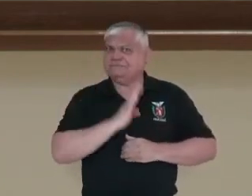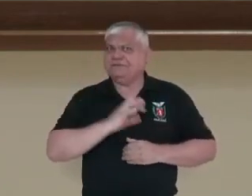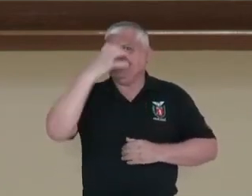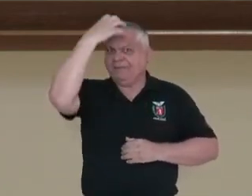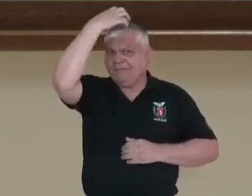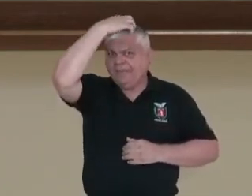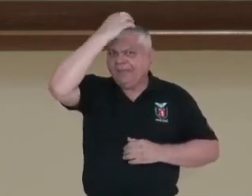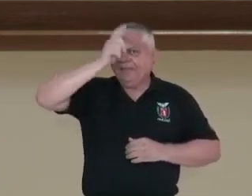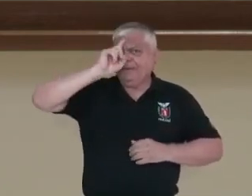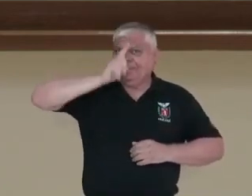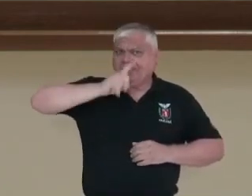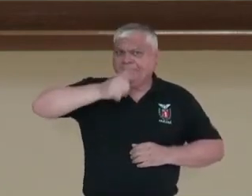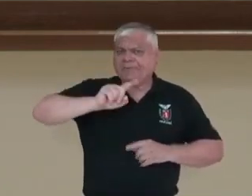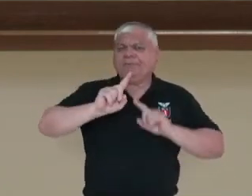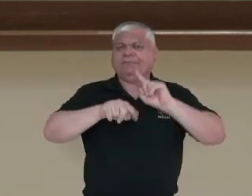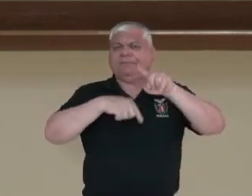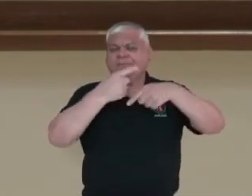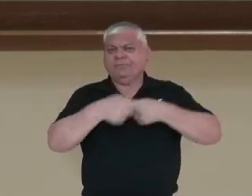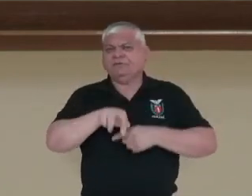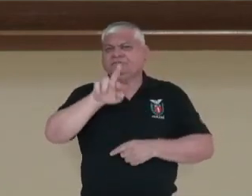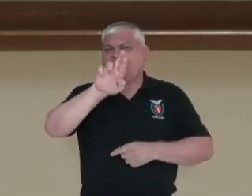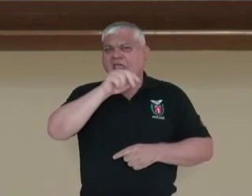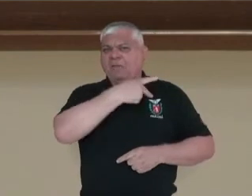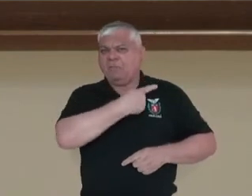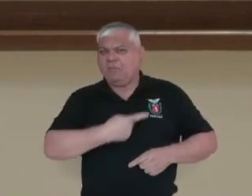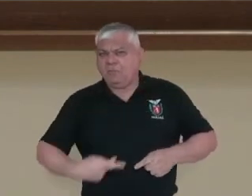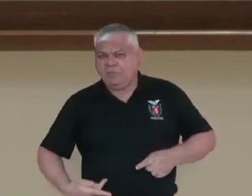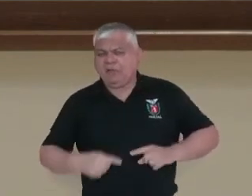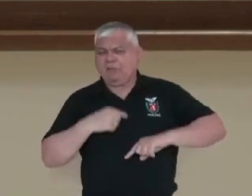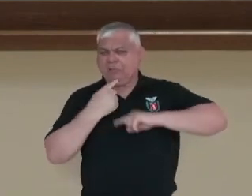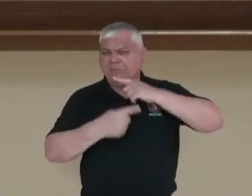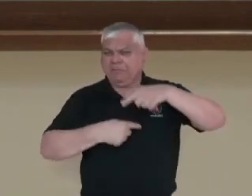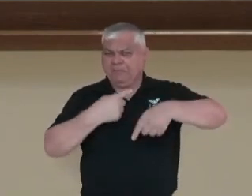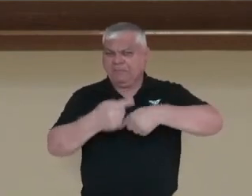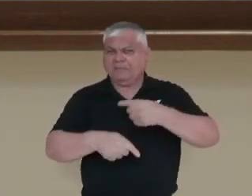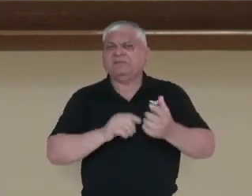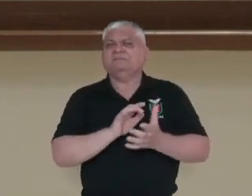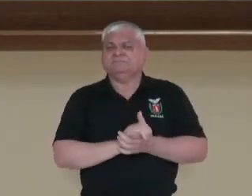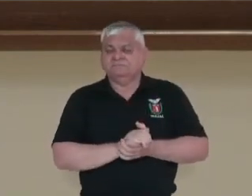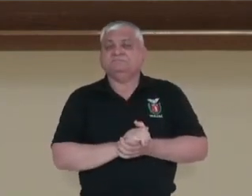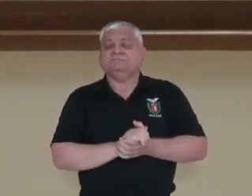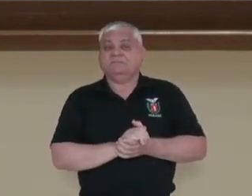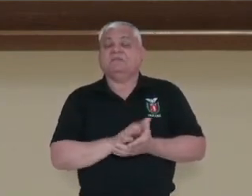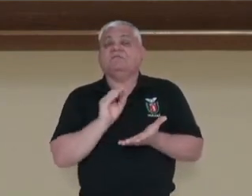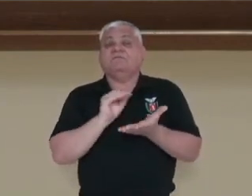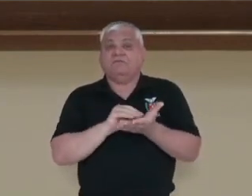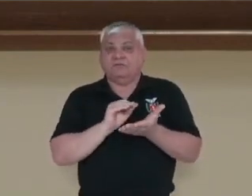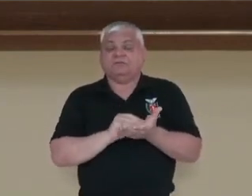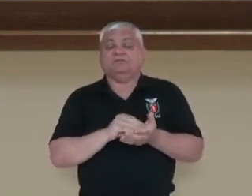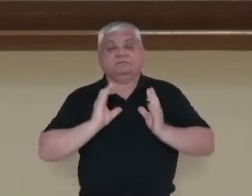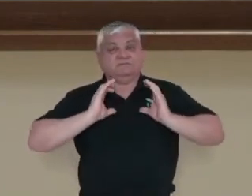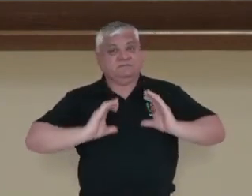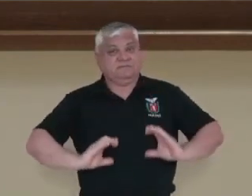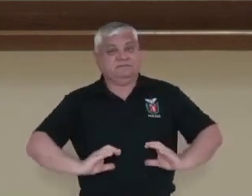Brasil República, etc., que ainda é um processo de se concretizar um papel de